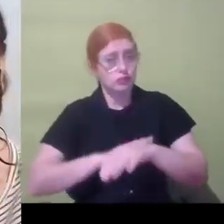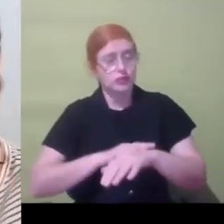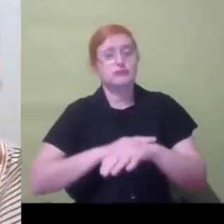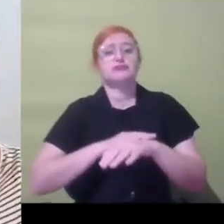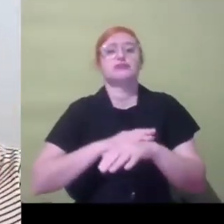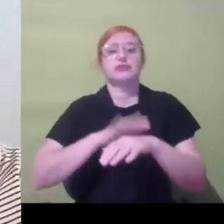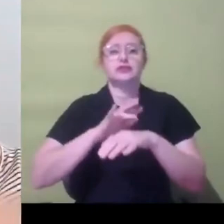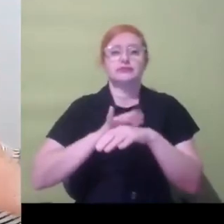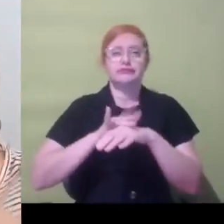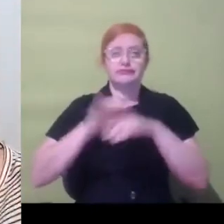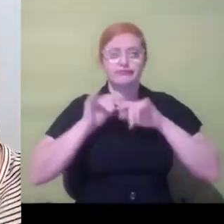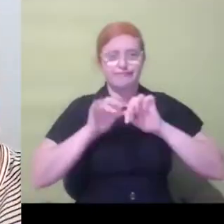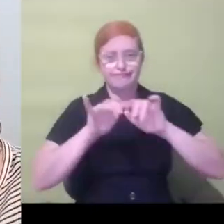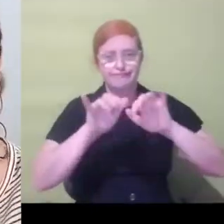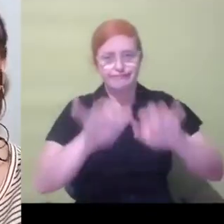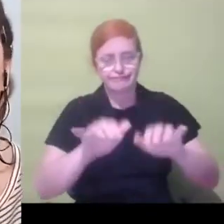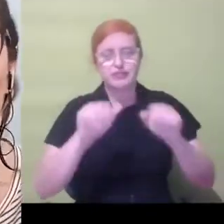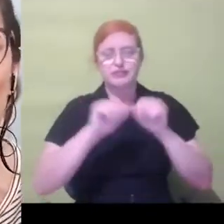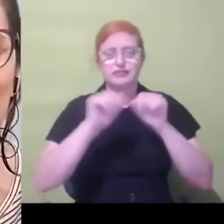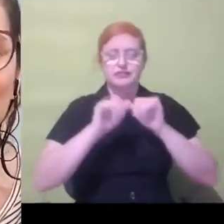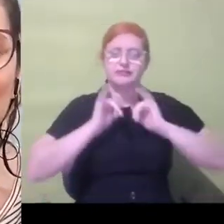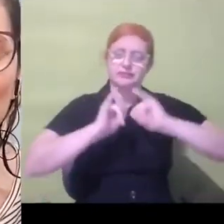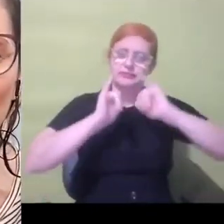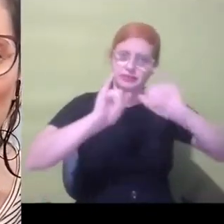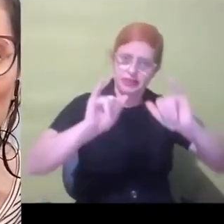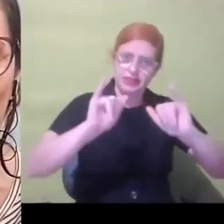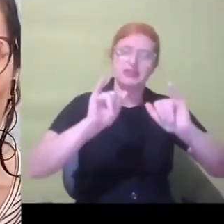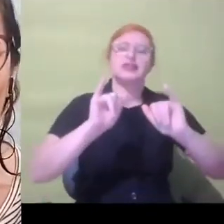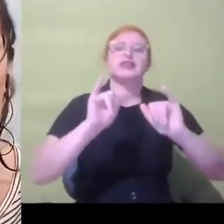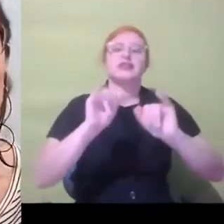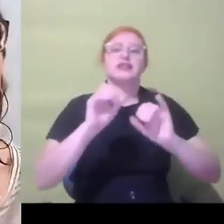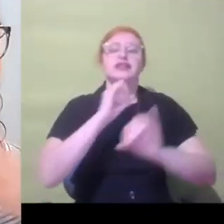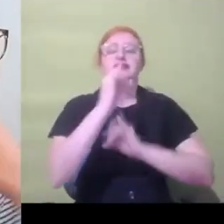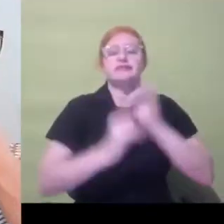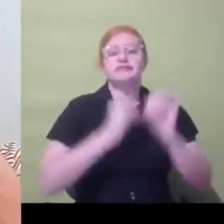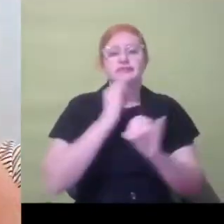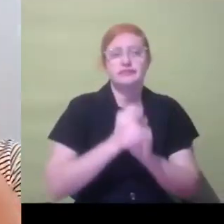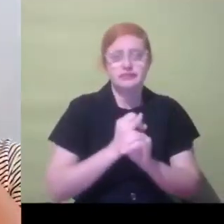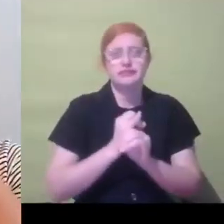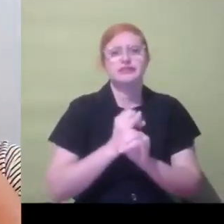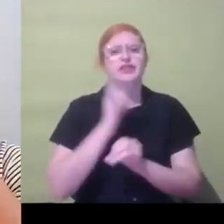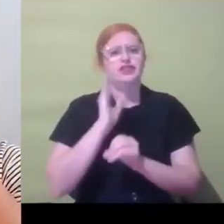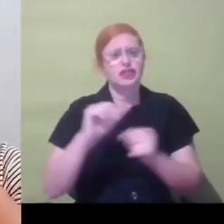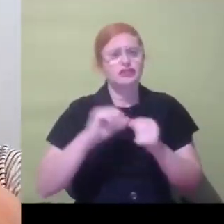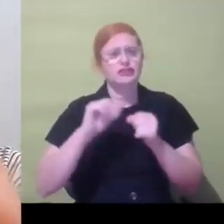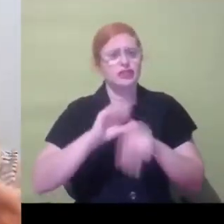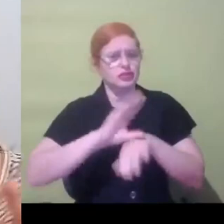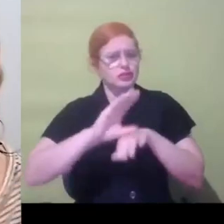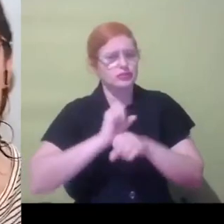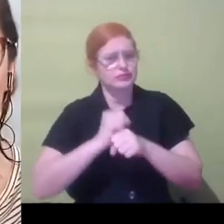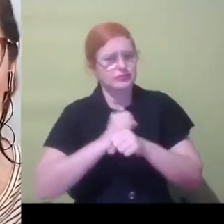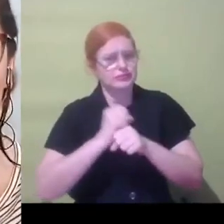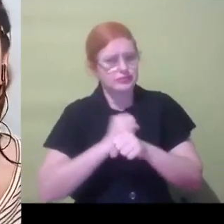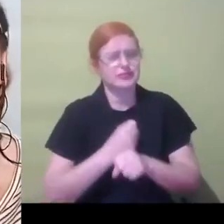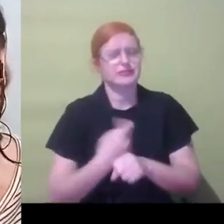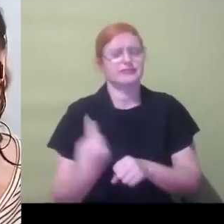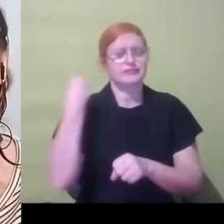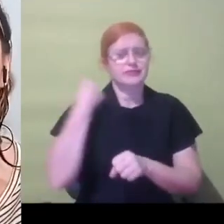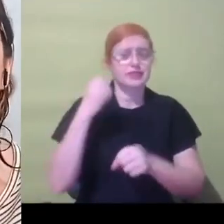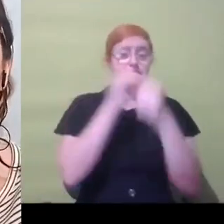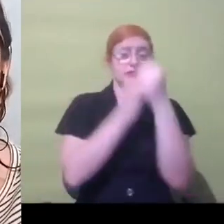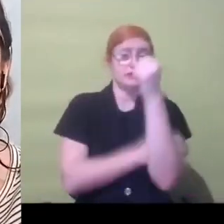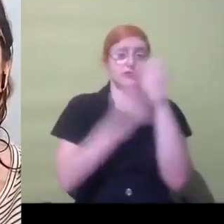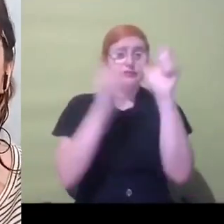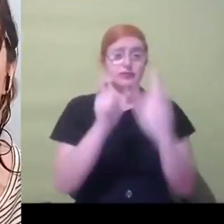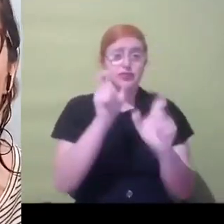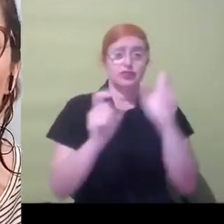pandemia, de fazer uma campanha virtual baseada num curso que a gente fez há alguns anos atrás, que chama Feminismo com quem está chegando,